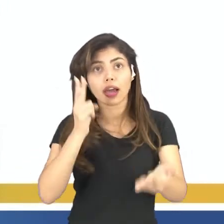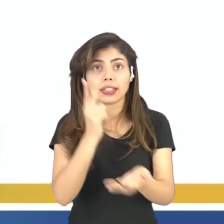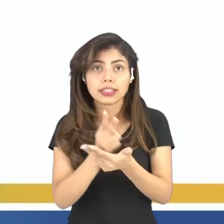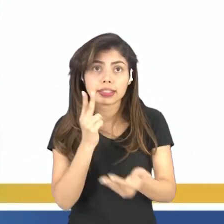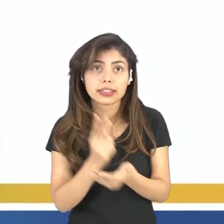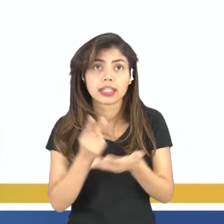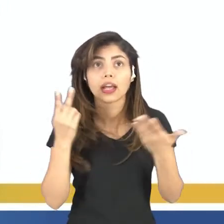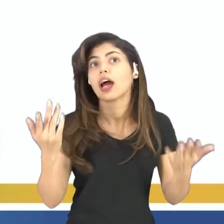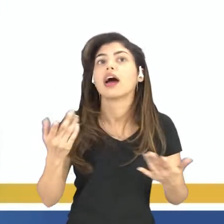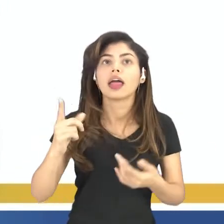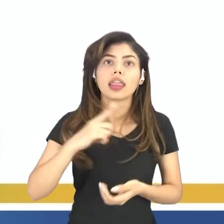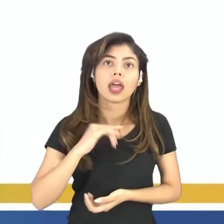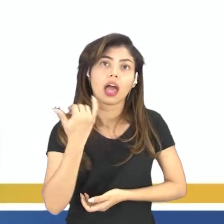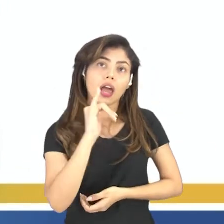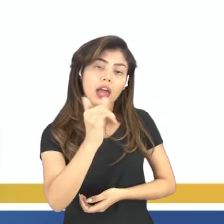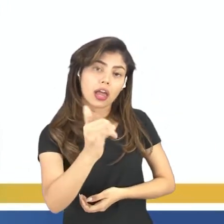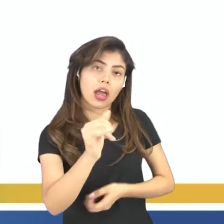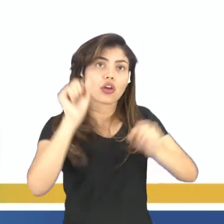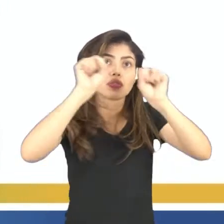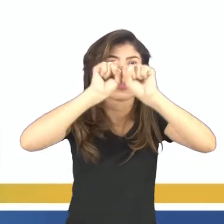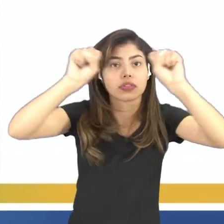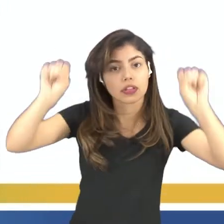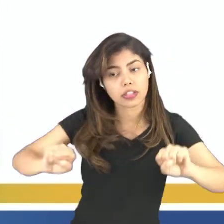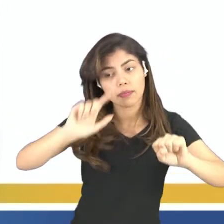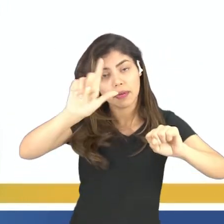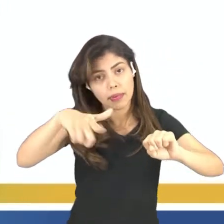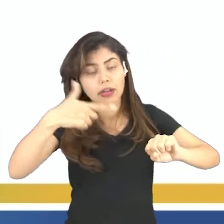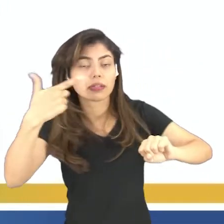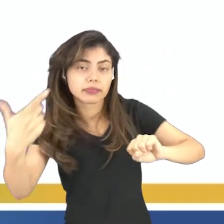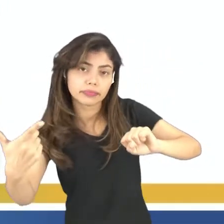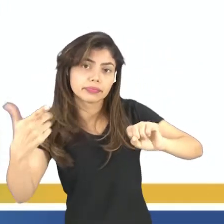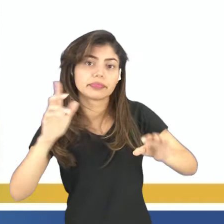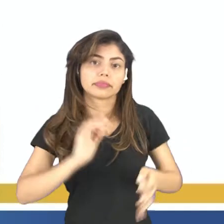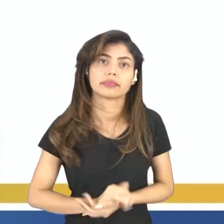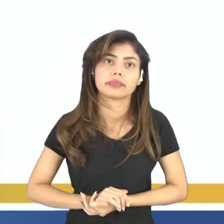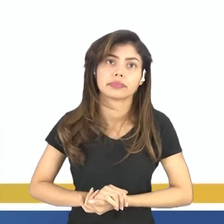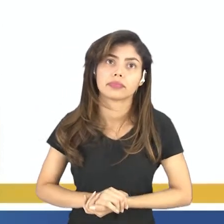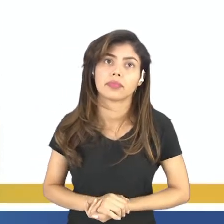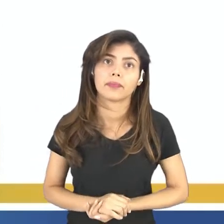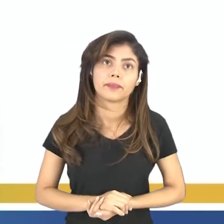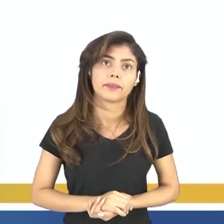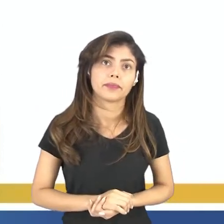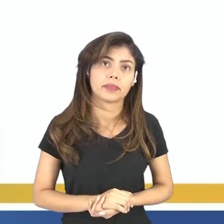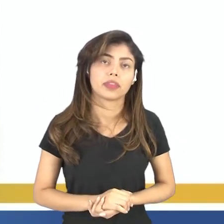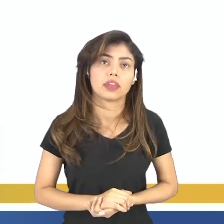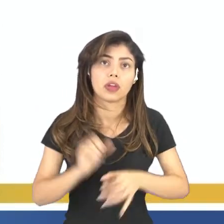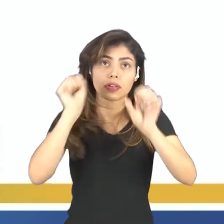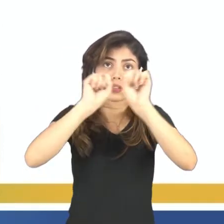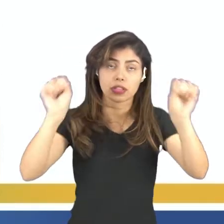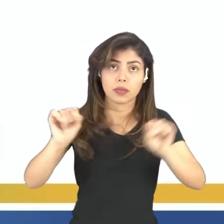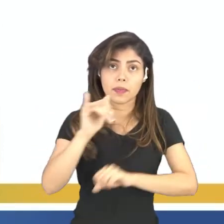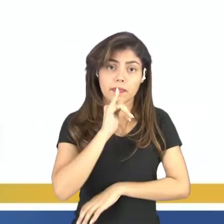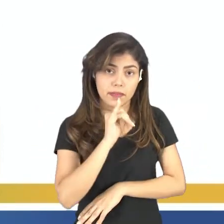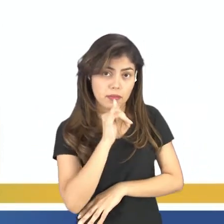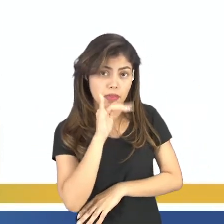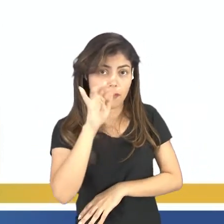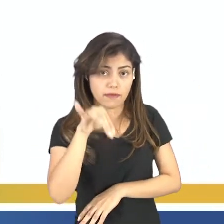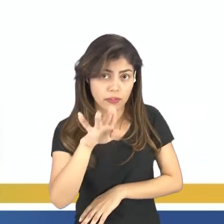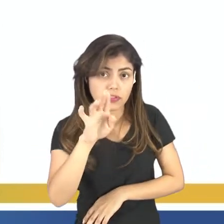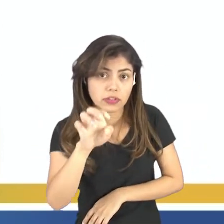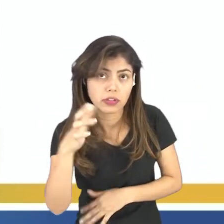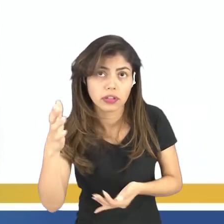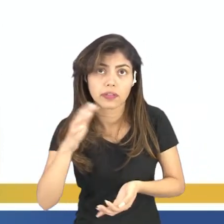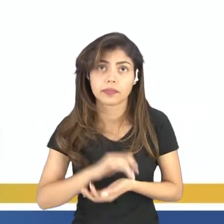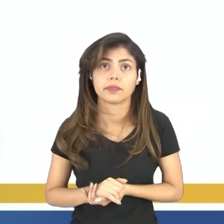de energia de uma modalidade para outra. As transferências de energia ocorrem sempre que a energia passa de um